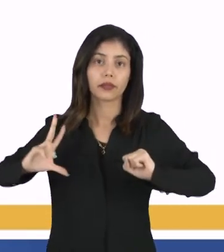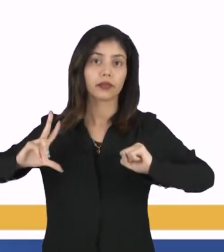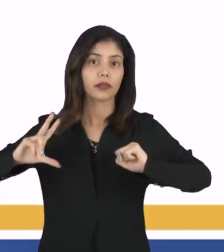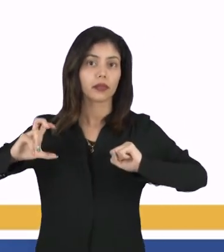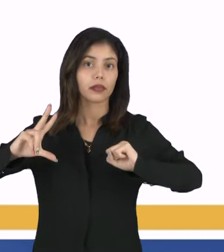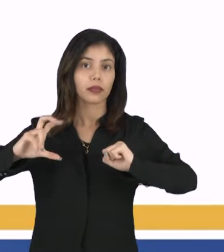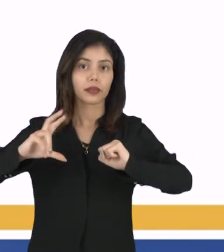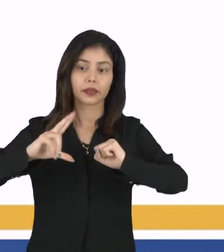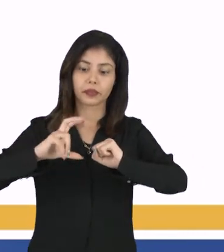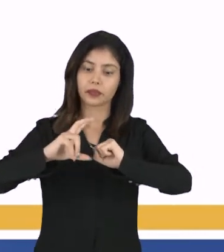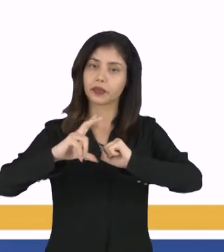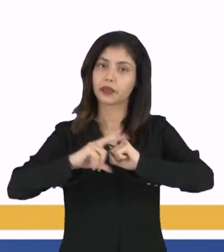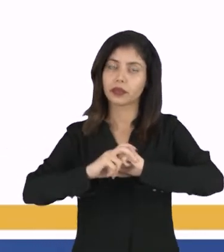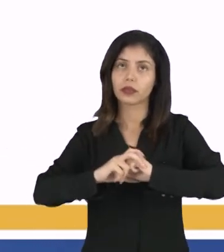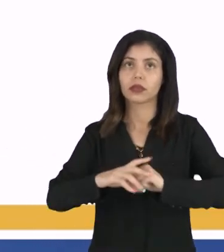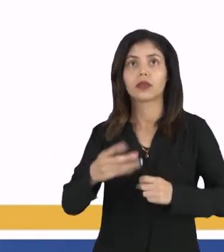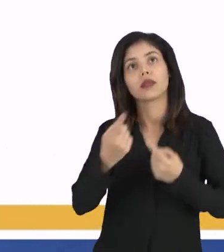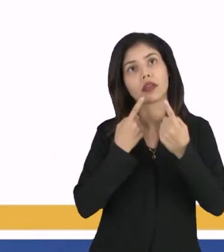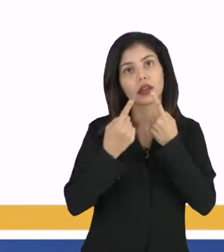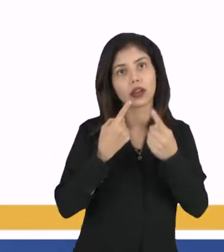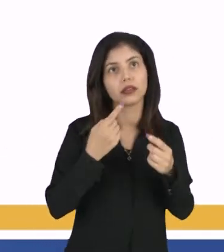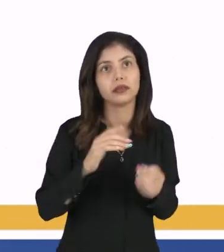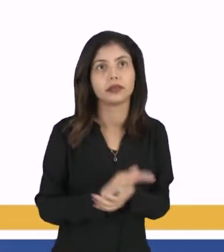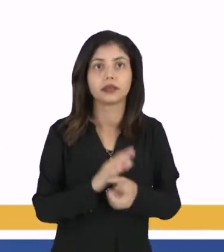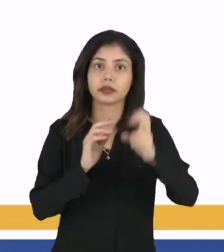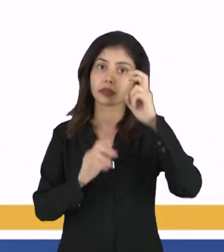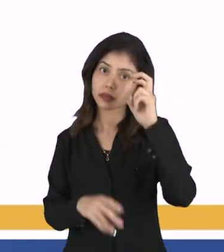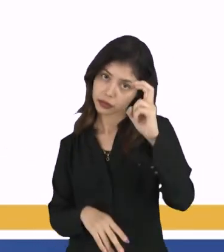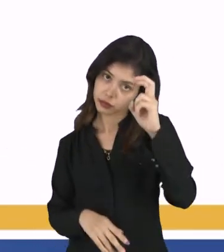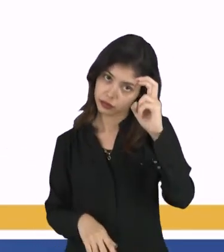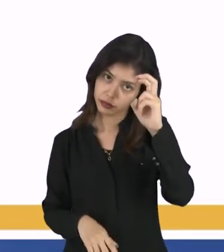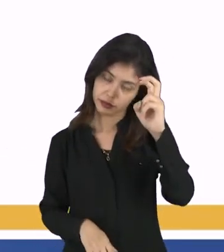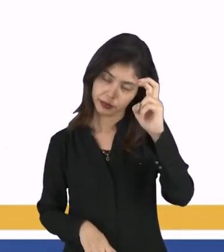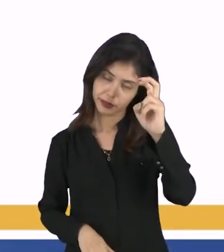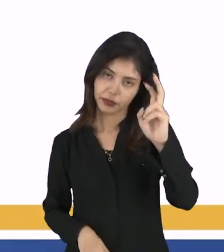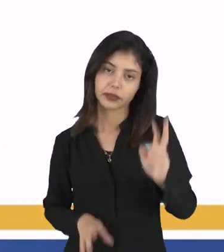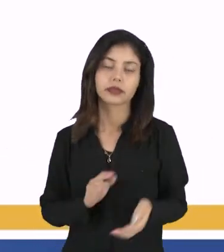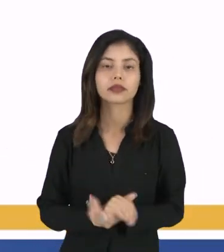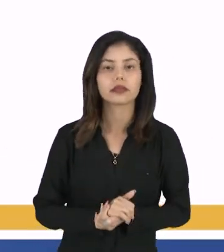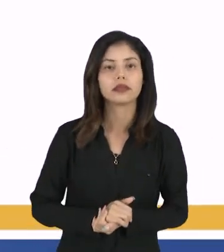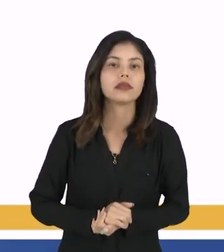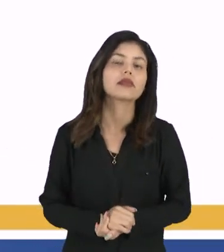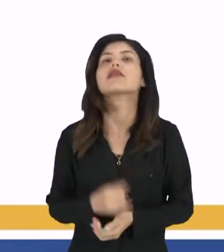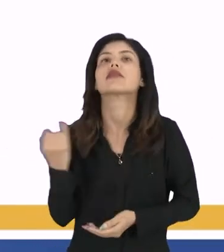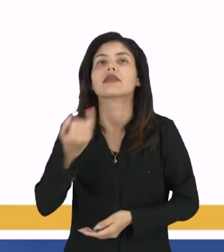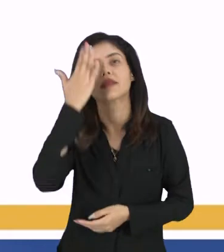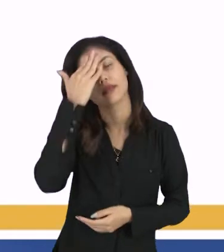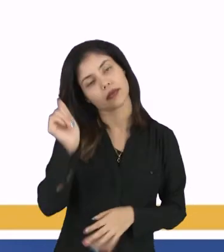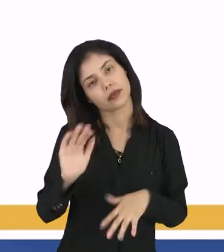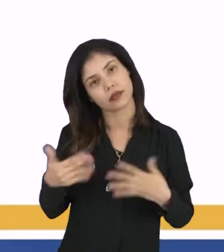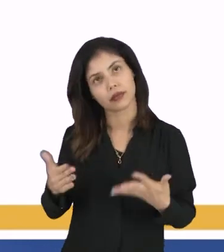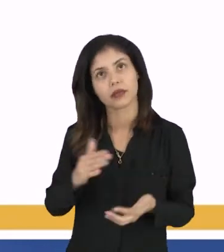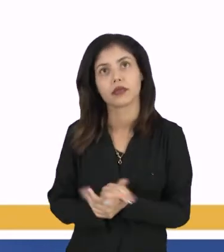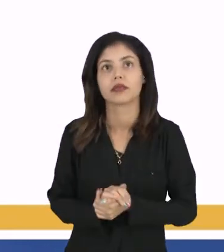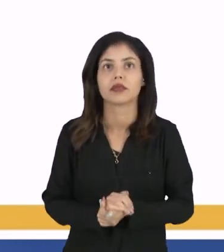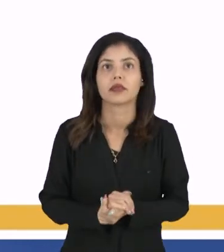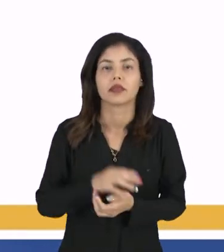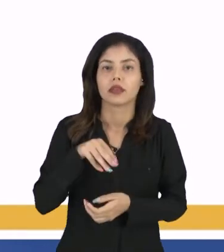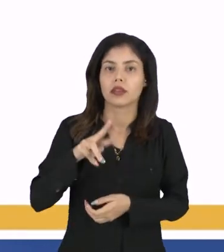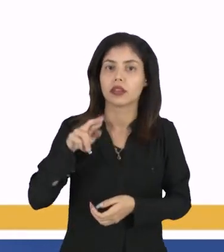E, passando agora para os vírus, eu comentei com vocês que existem 5 reinos dos seres vivos, né? Mais uma vez, é importante que vocês saibam quais são.